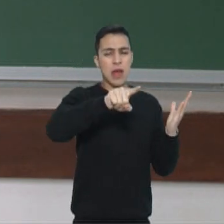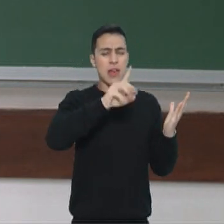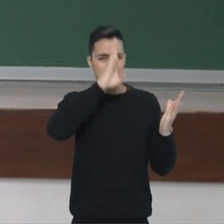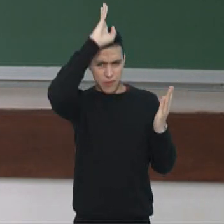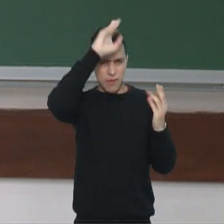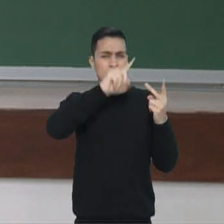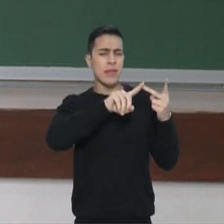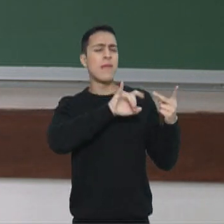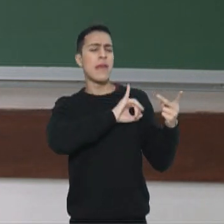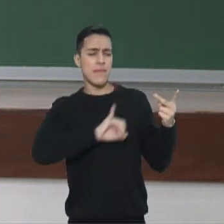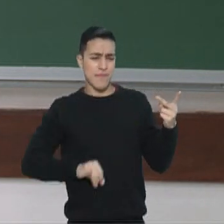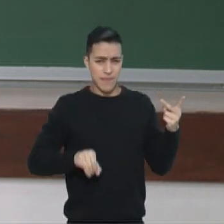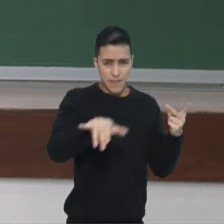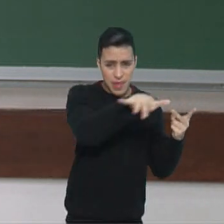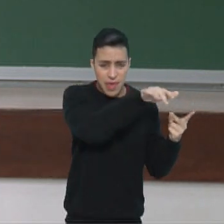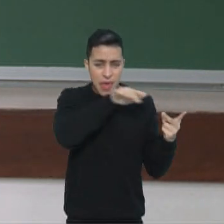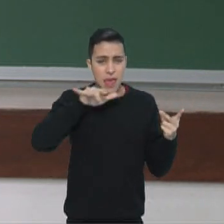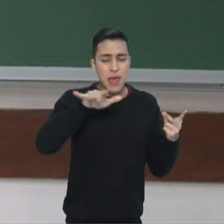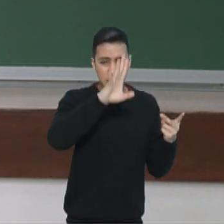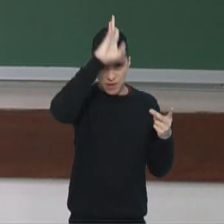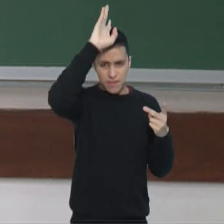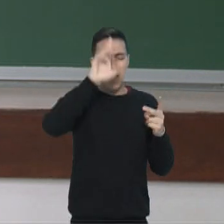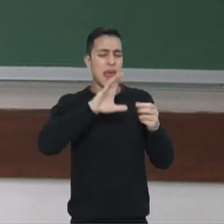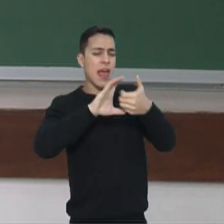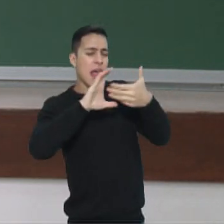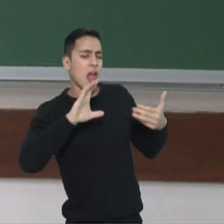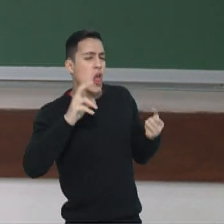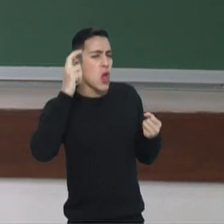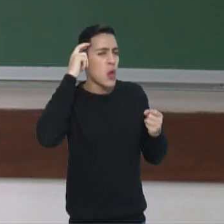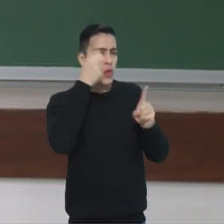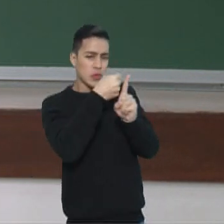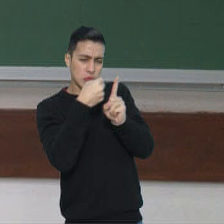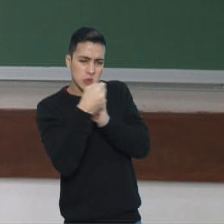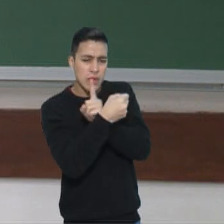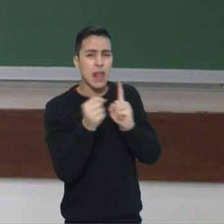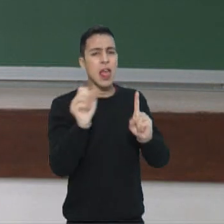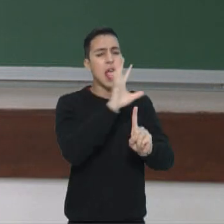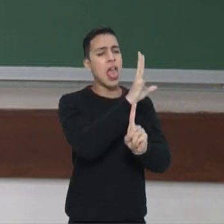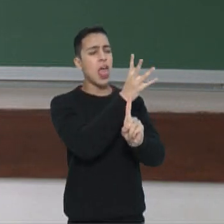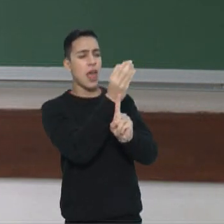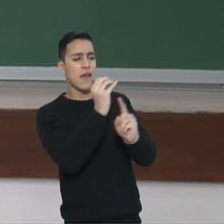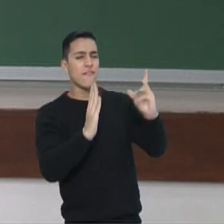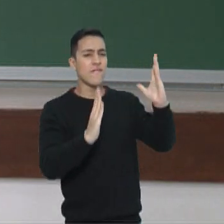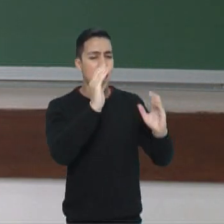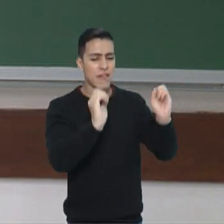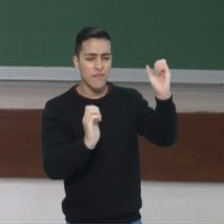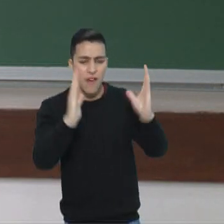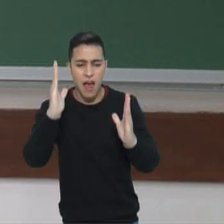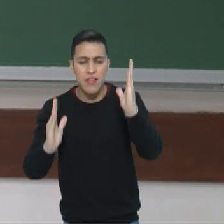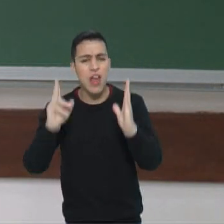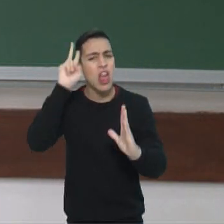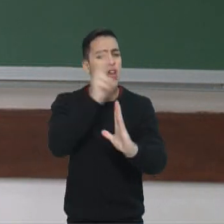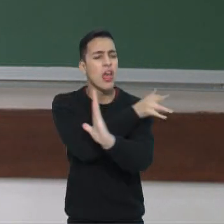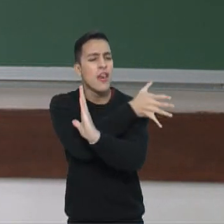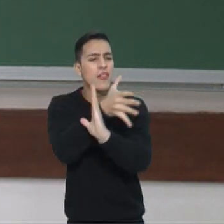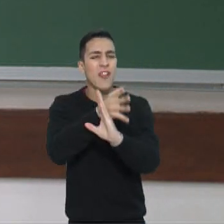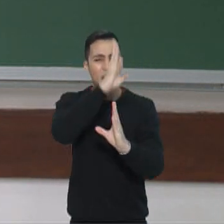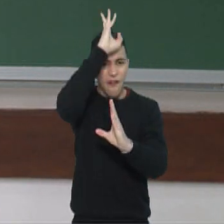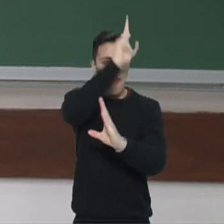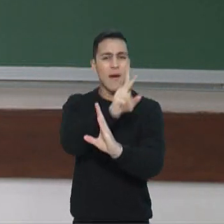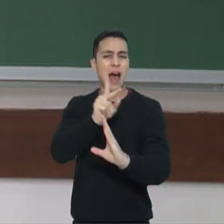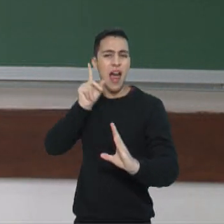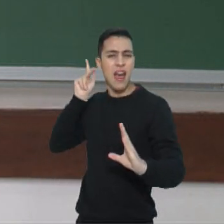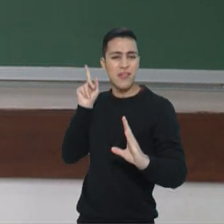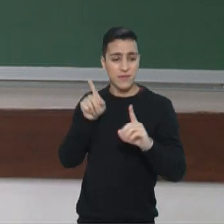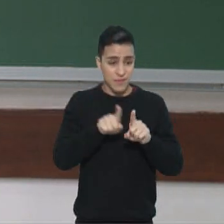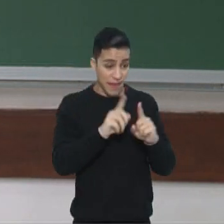São características da sociedade, da cultura, da arte, dessas fases da história de Roma antiga. A fase